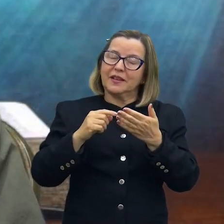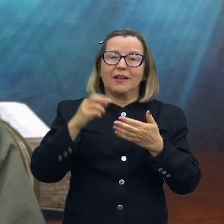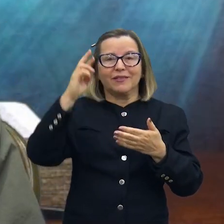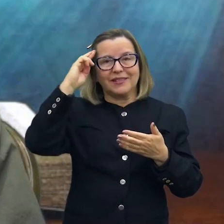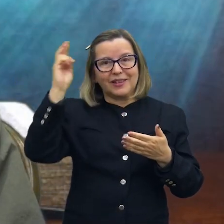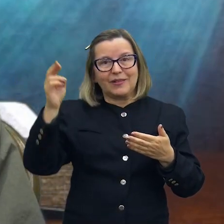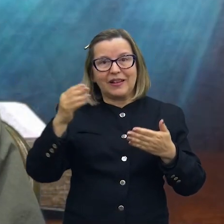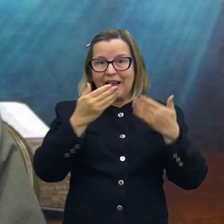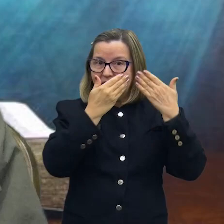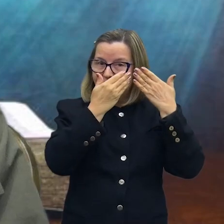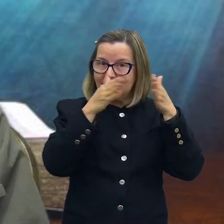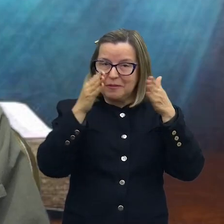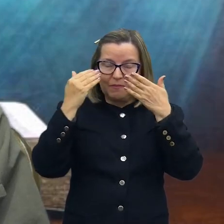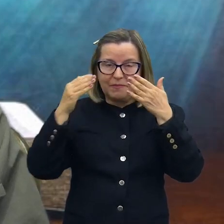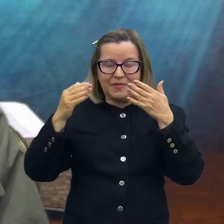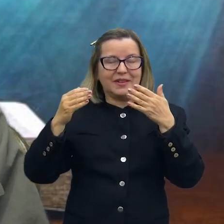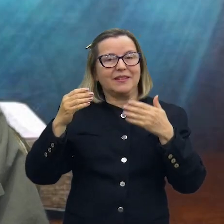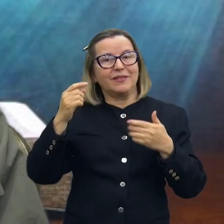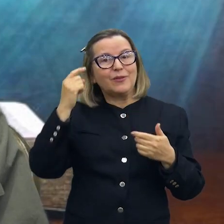finanças.